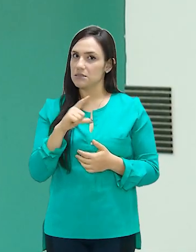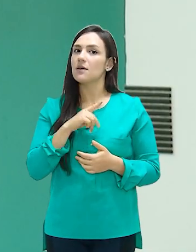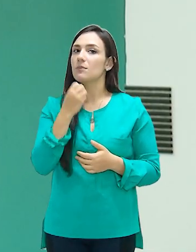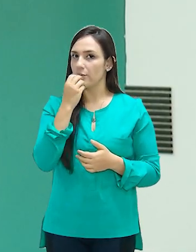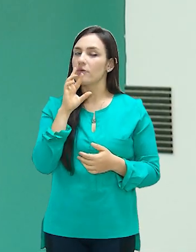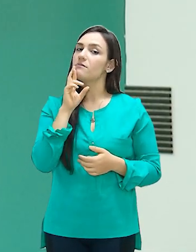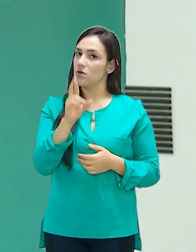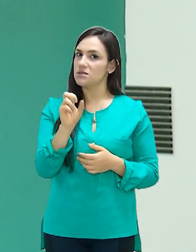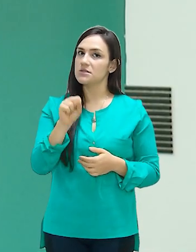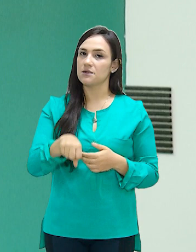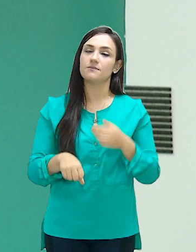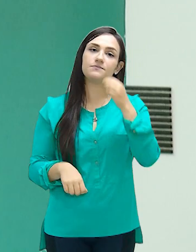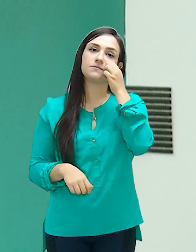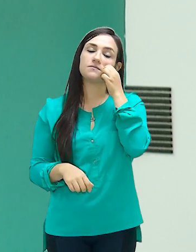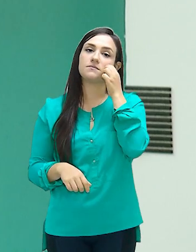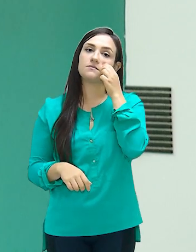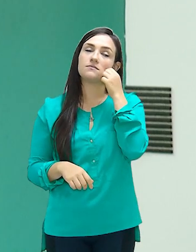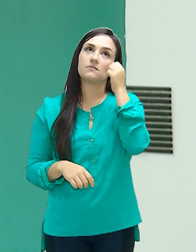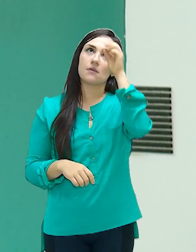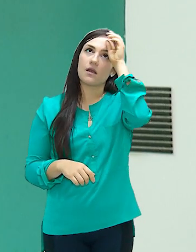a gente pensa assim,